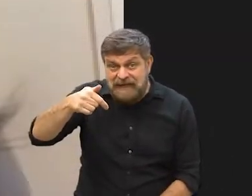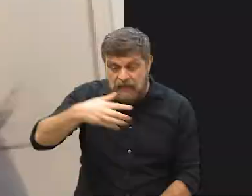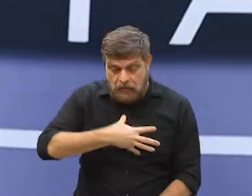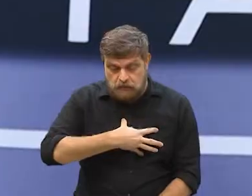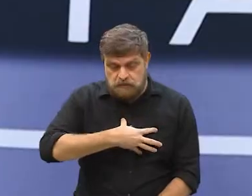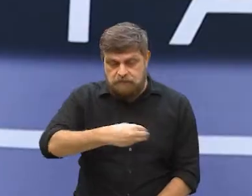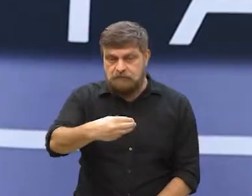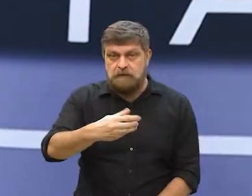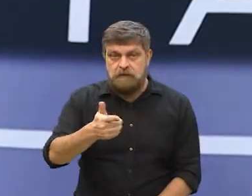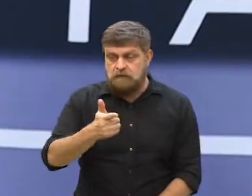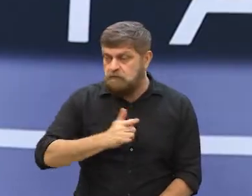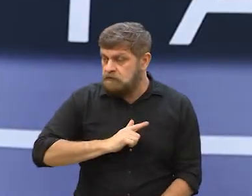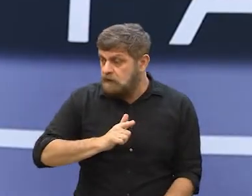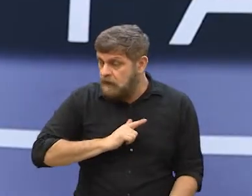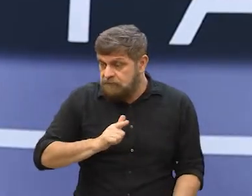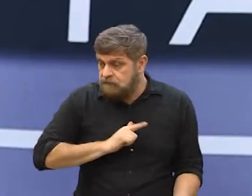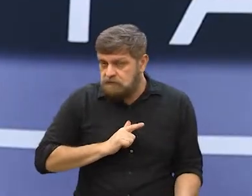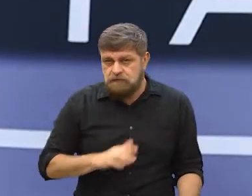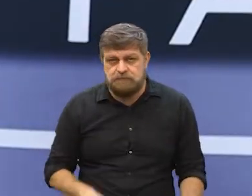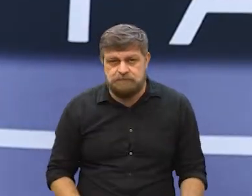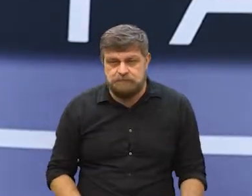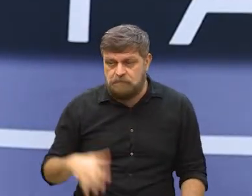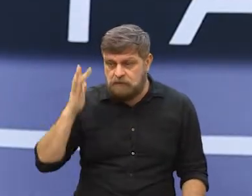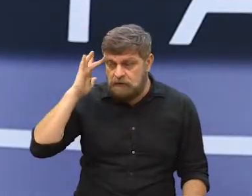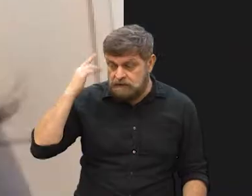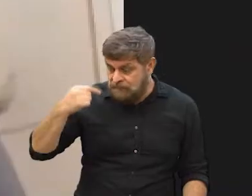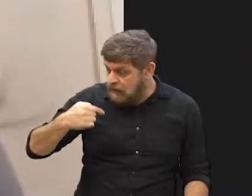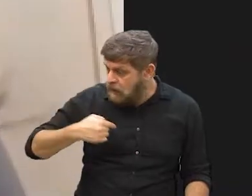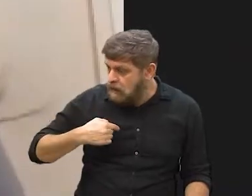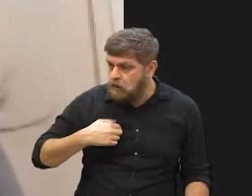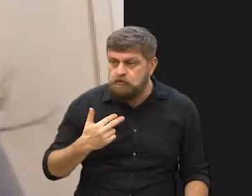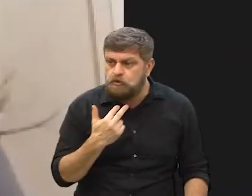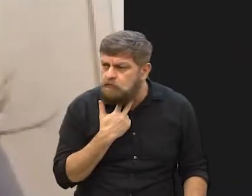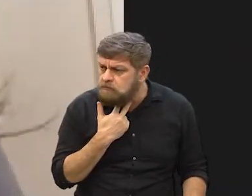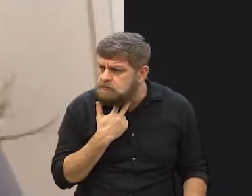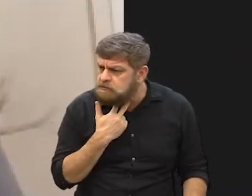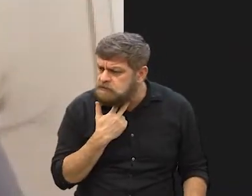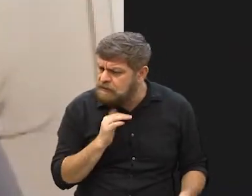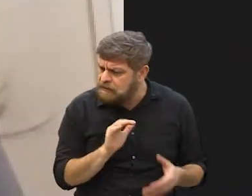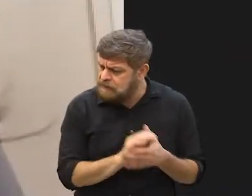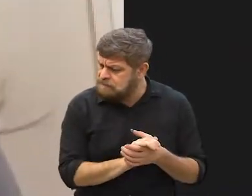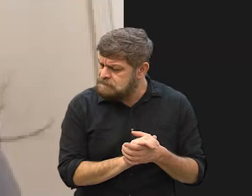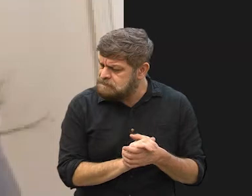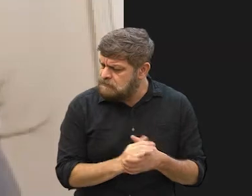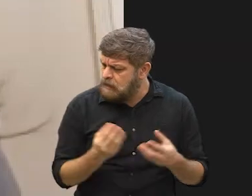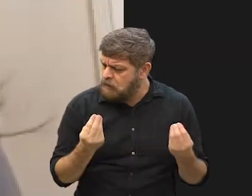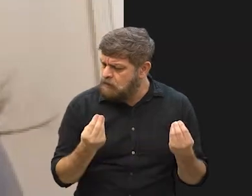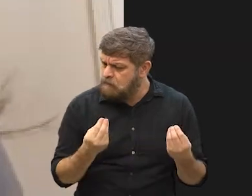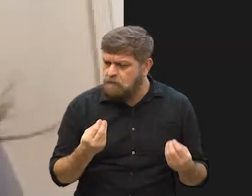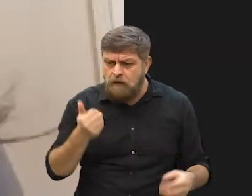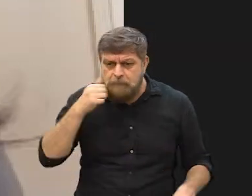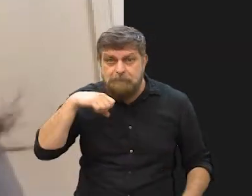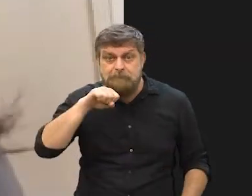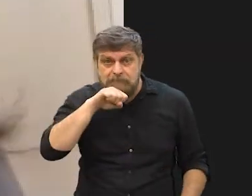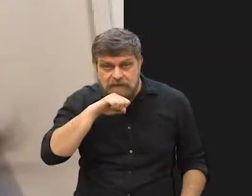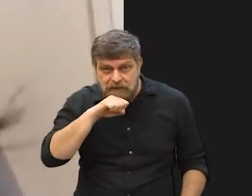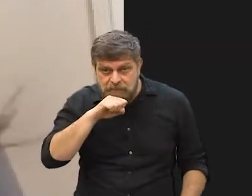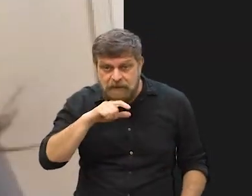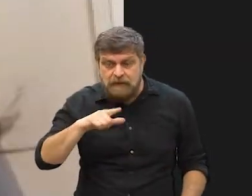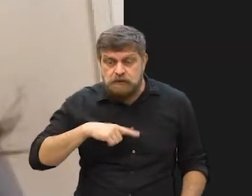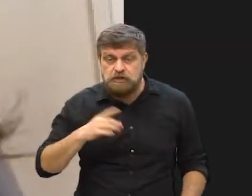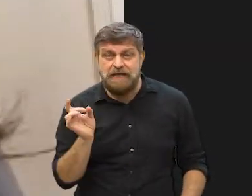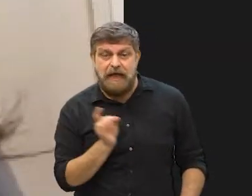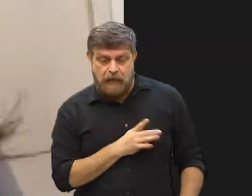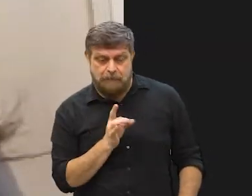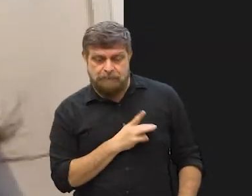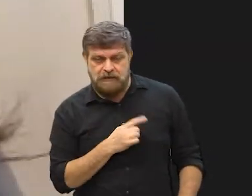né? E ela achava que eu não tinha condição de ter essa vida que ela teve, porque ela tinha